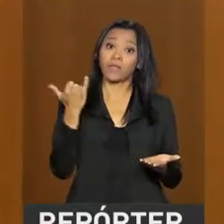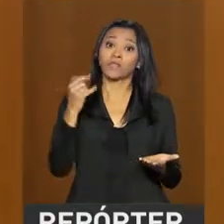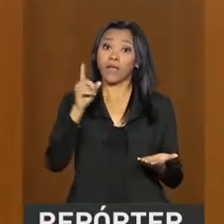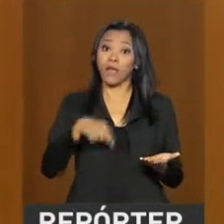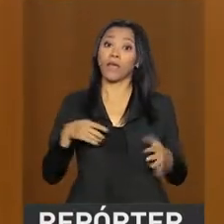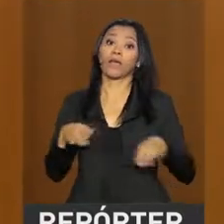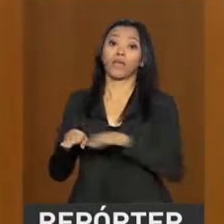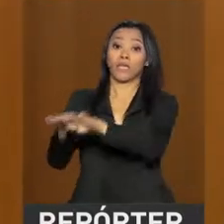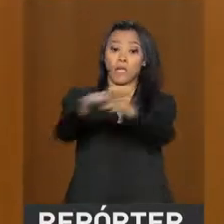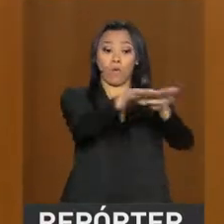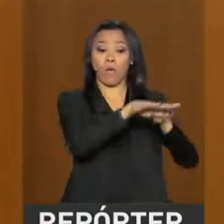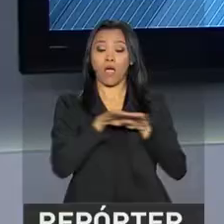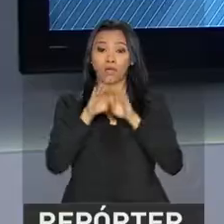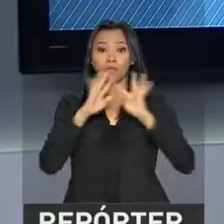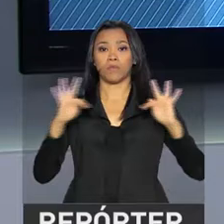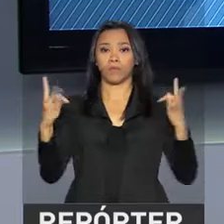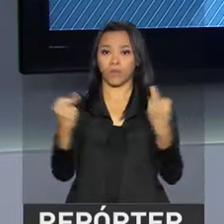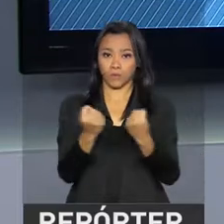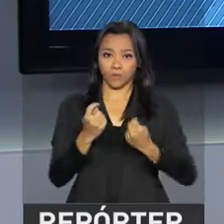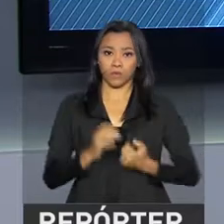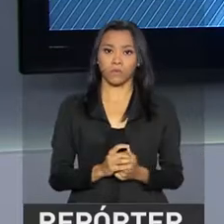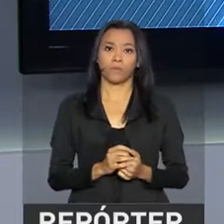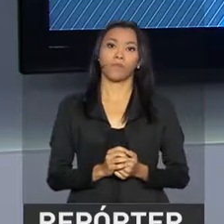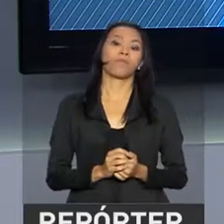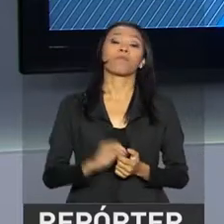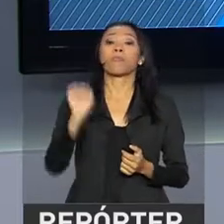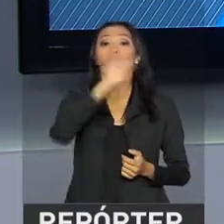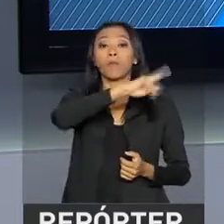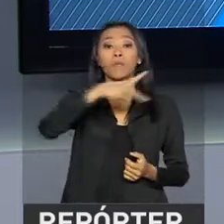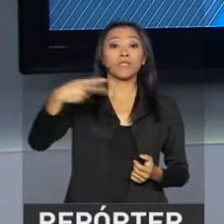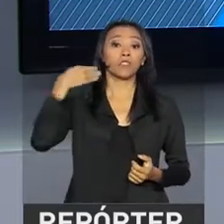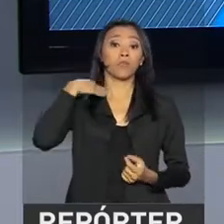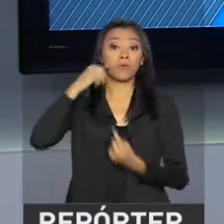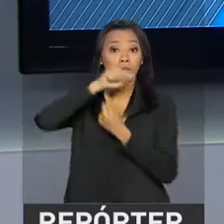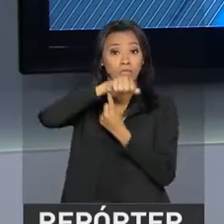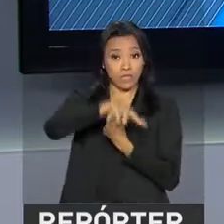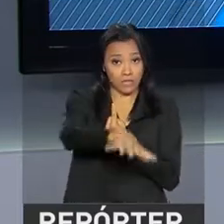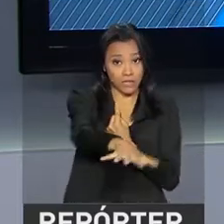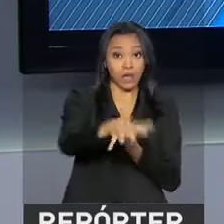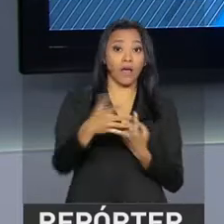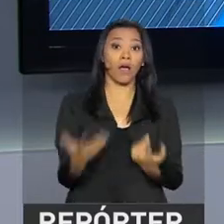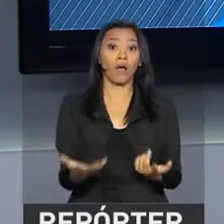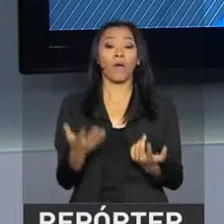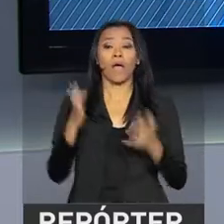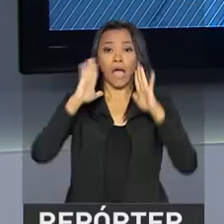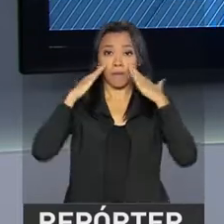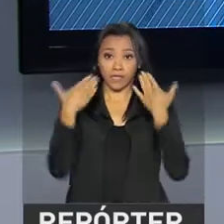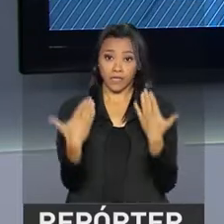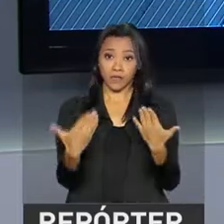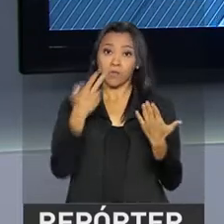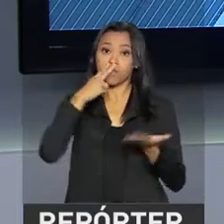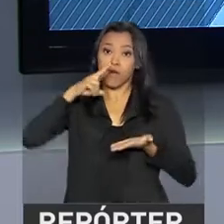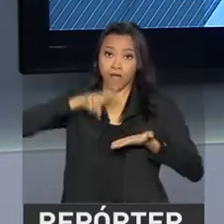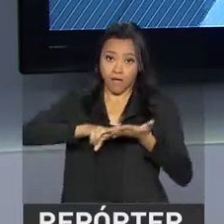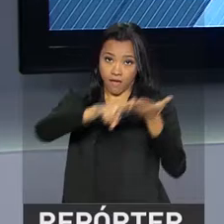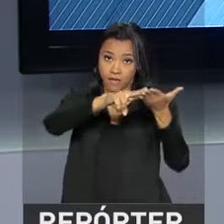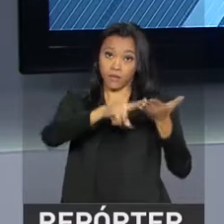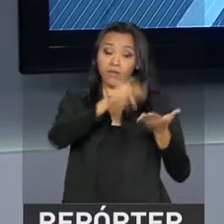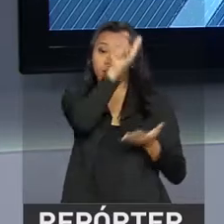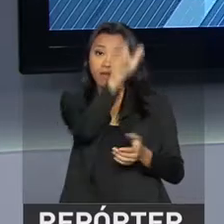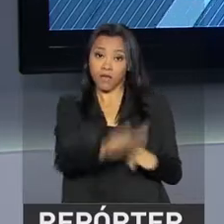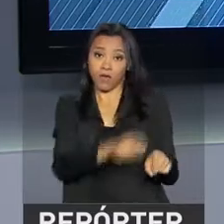iguais para todos os brasileiros o presidente do banco central e lançou the fine apresentou uma carta ao ministro da fazenda